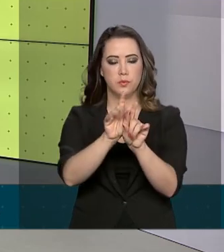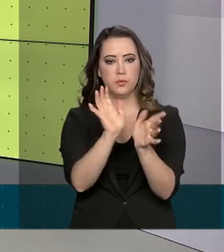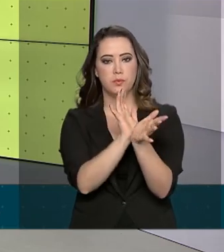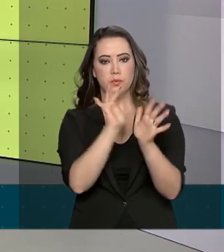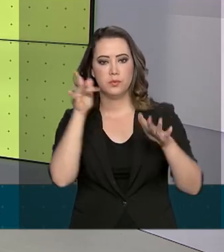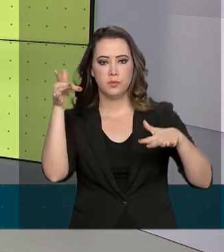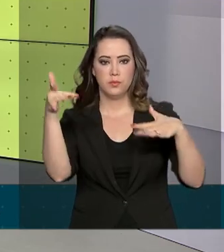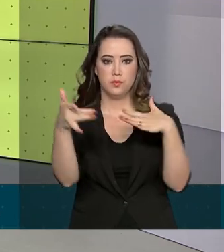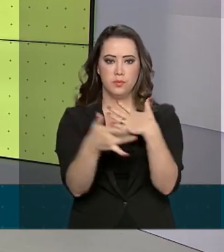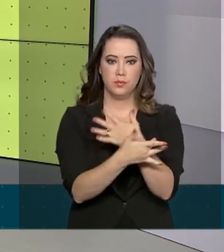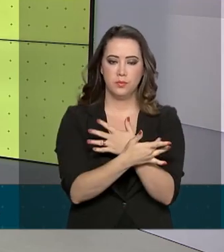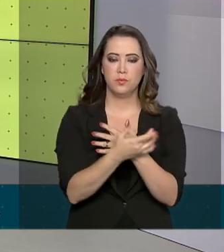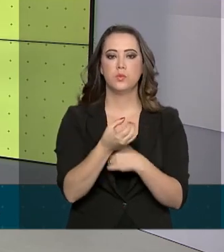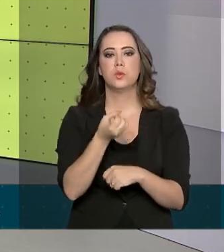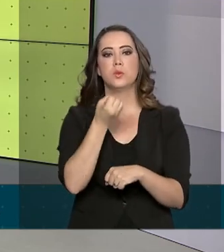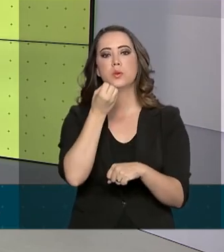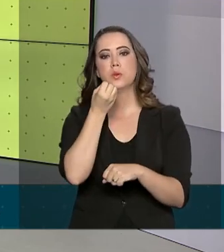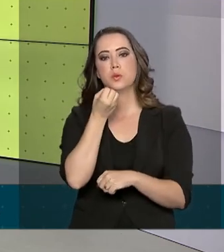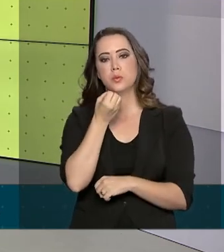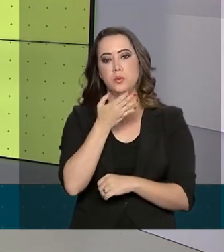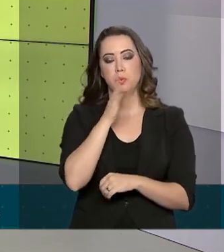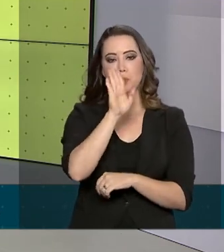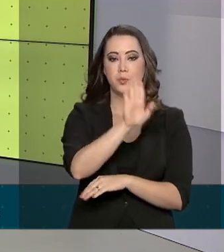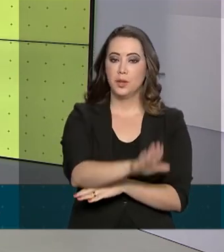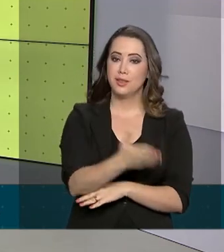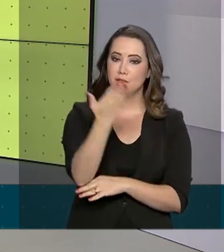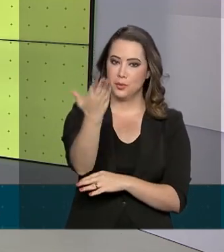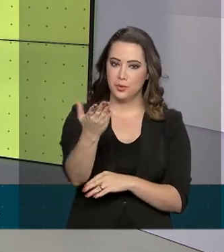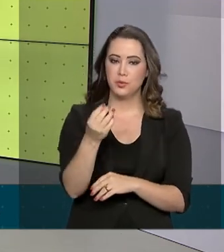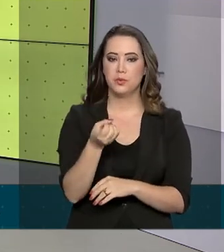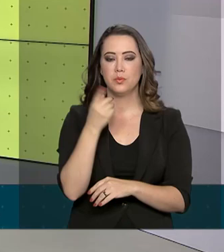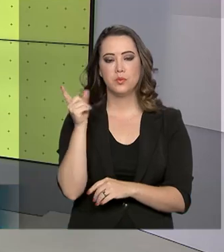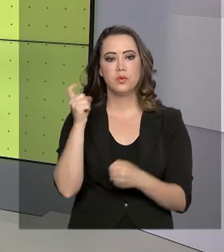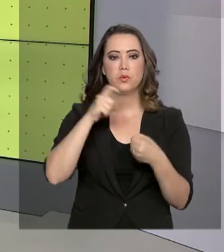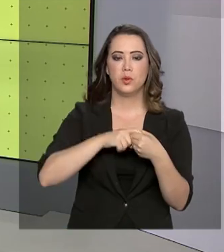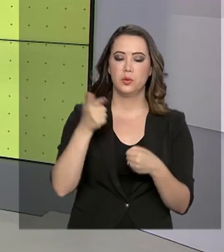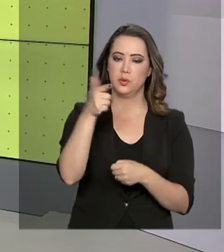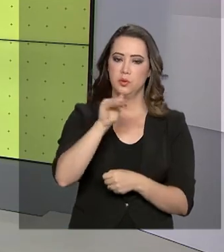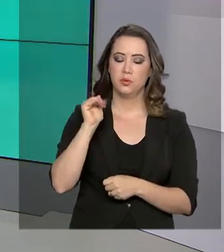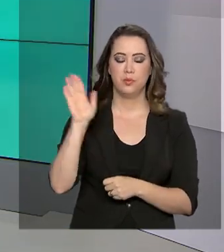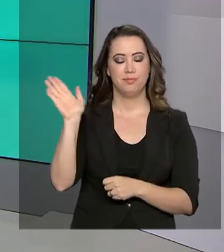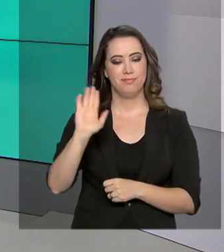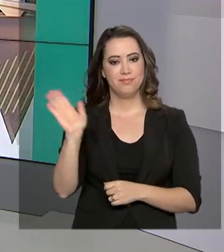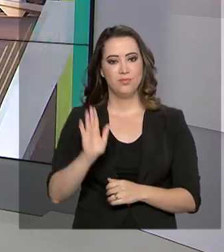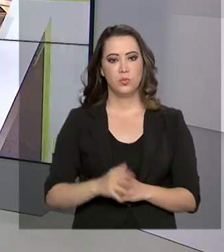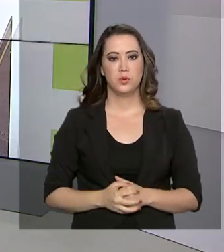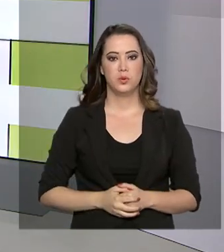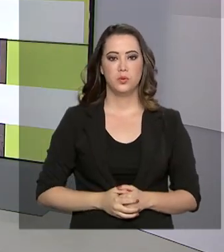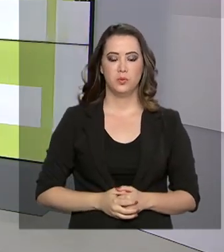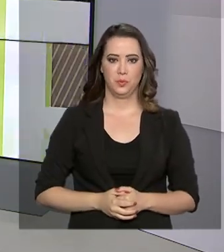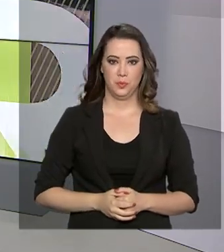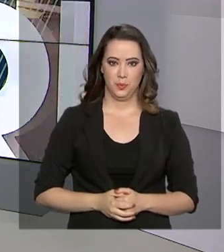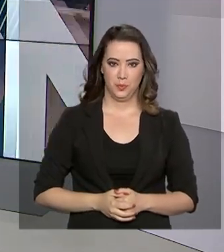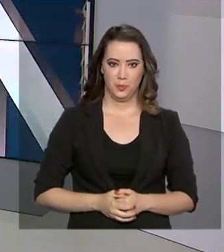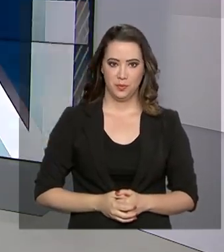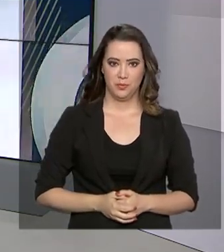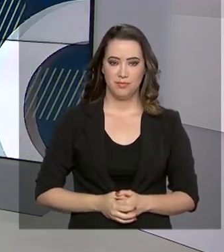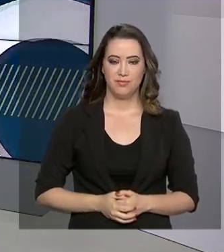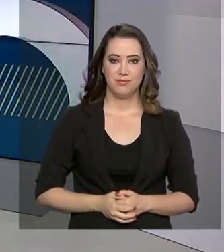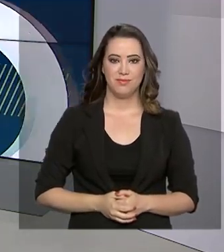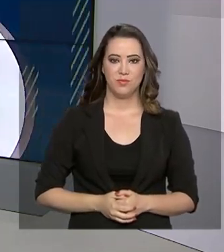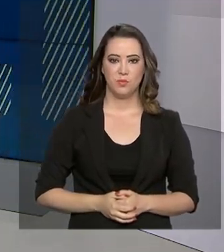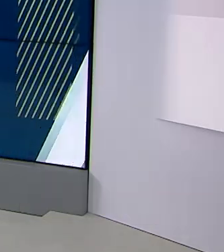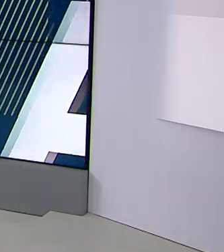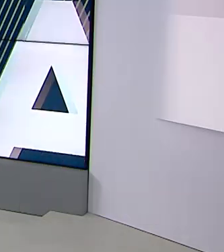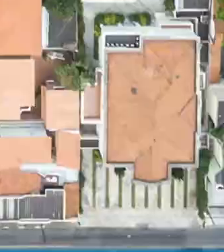acompanhar também pelas redes sociais. Uma ótima tarde e voltaremos logo mais com mais uma edição do Governo Agora. Até lá!